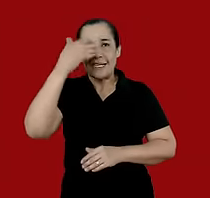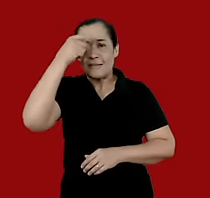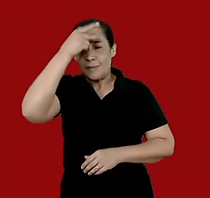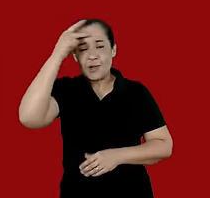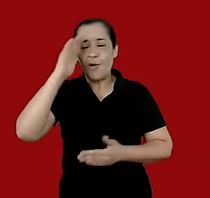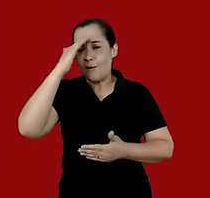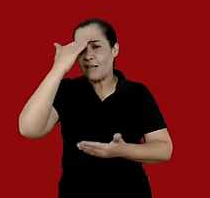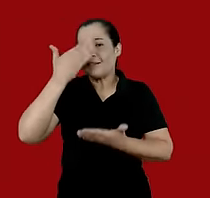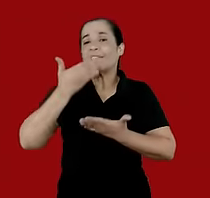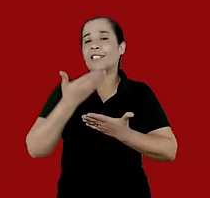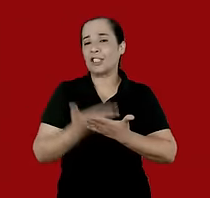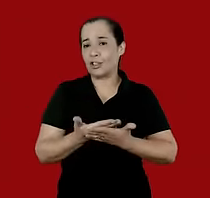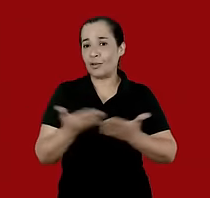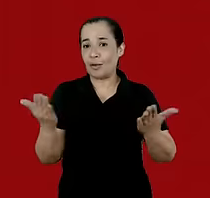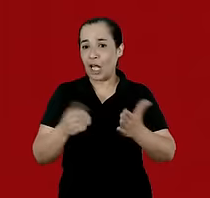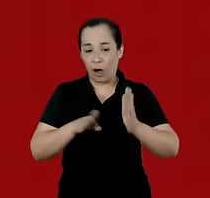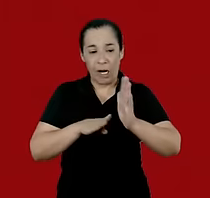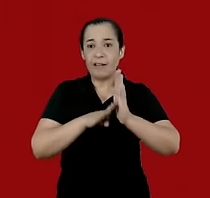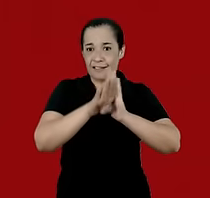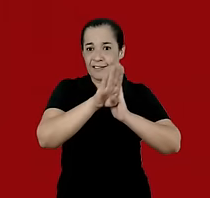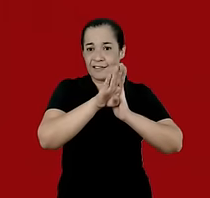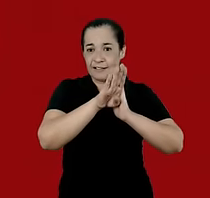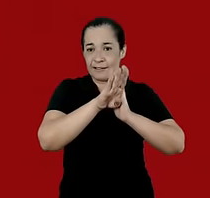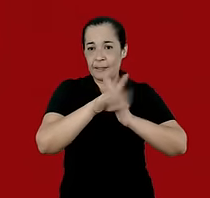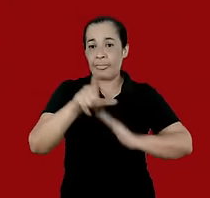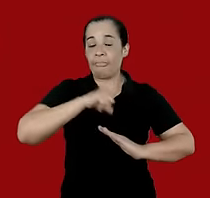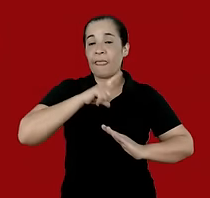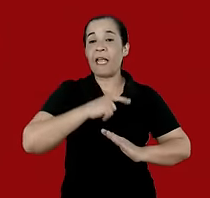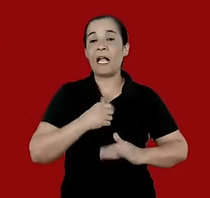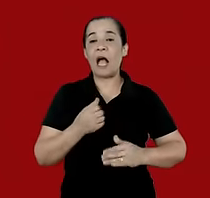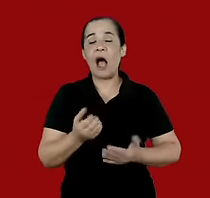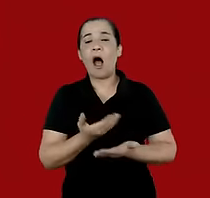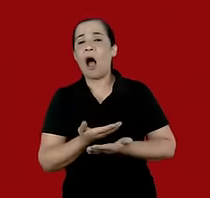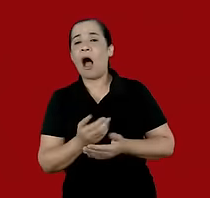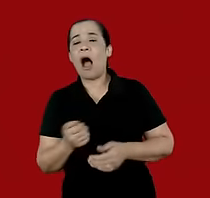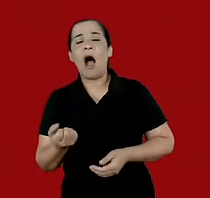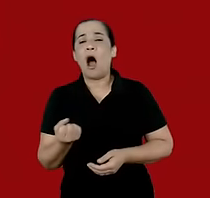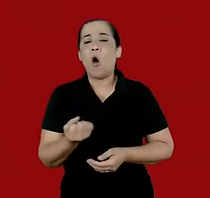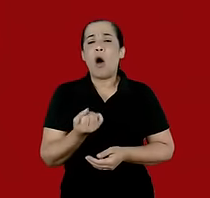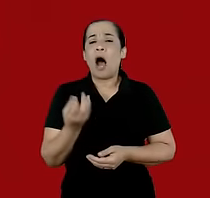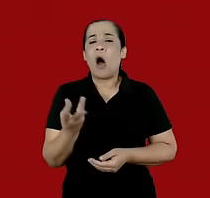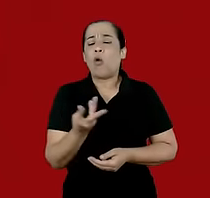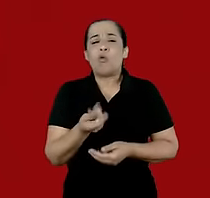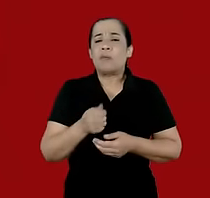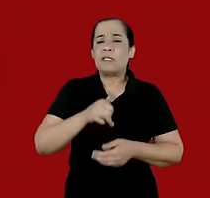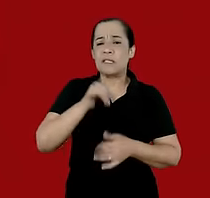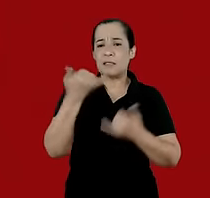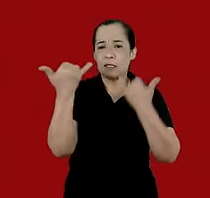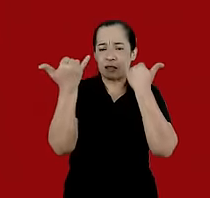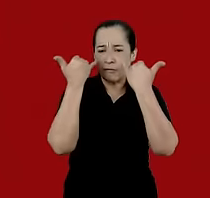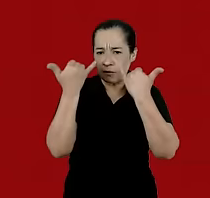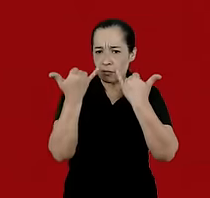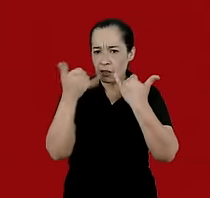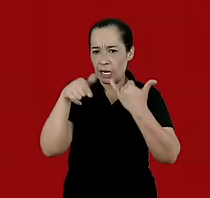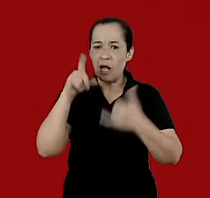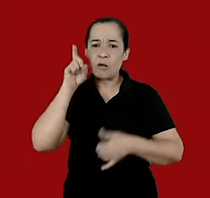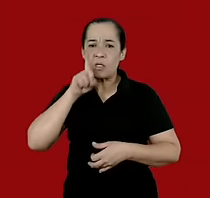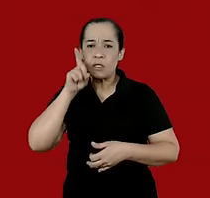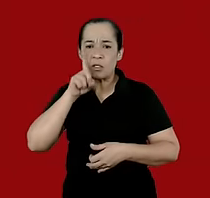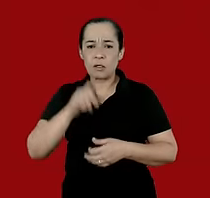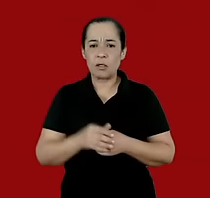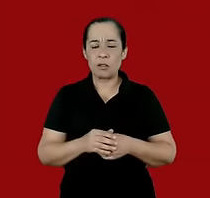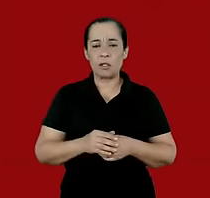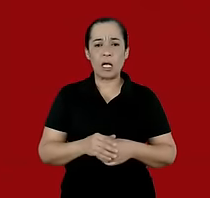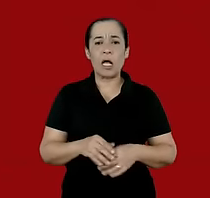intensificando agora e a gente tem alguns dados na margem realmente um pouco mais fracos nos Estados Unidos quando a gente olha o índice de surpresa de